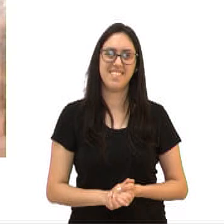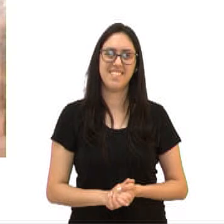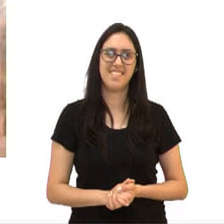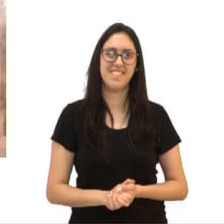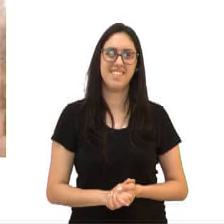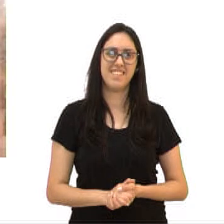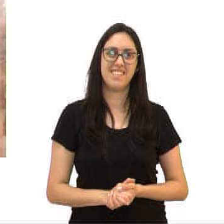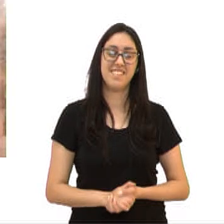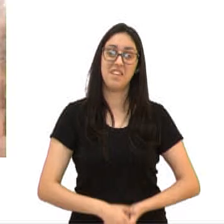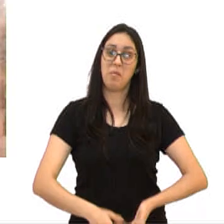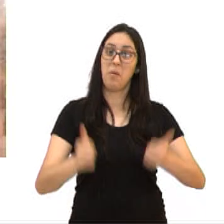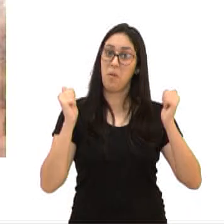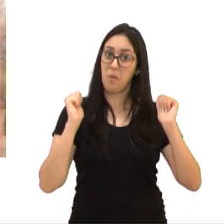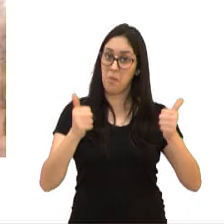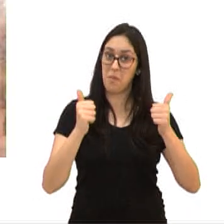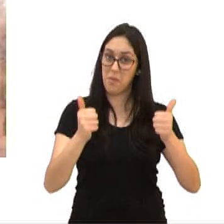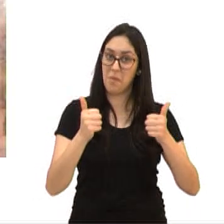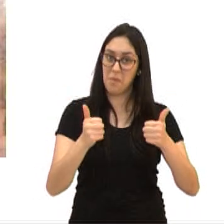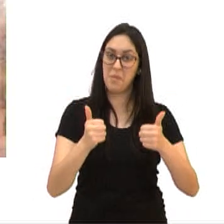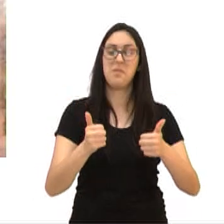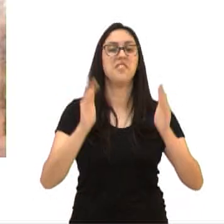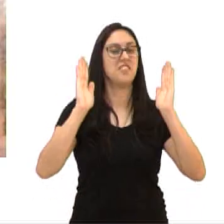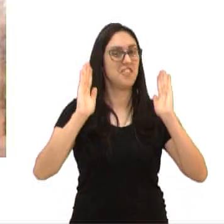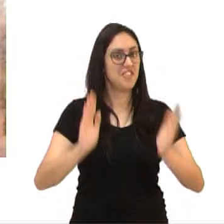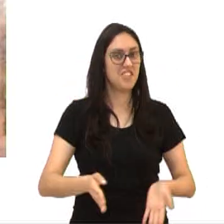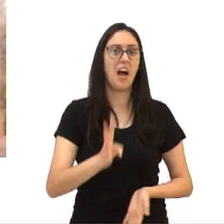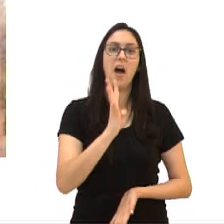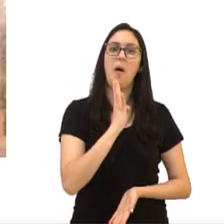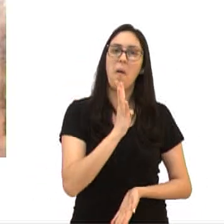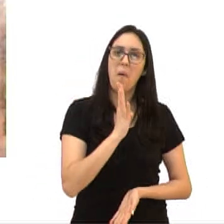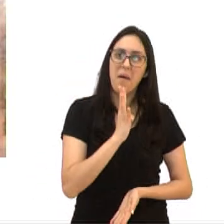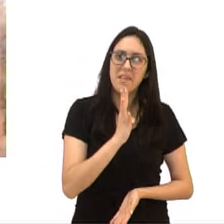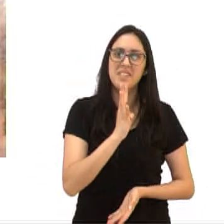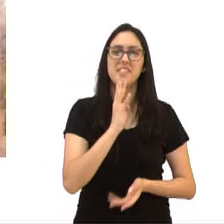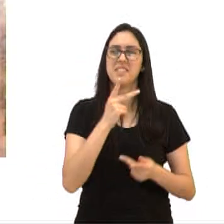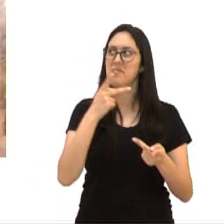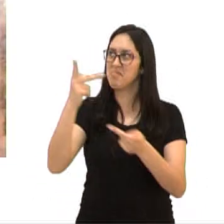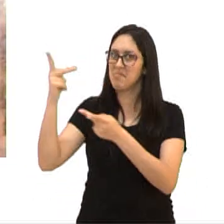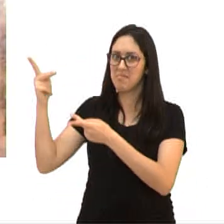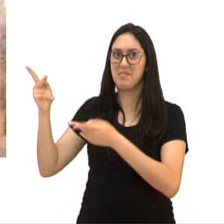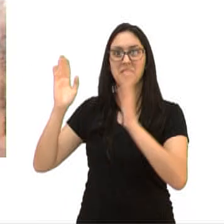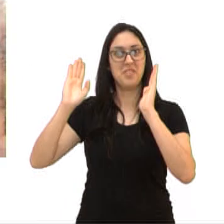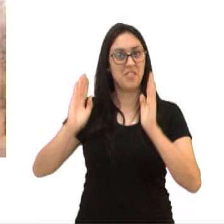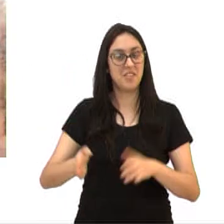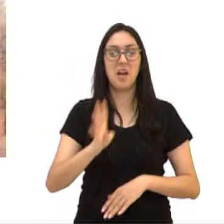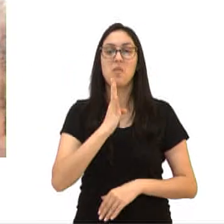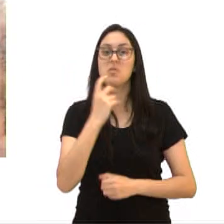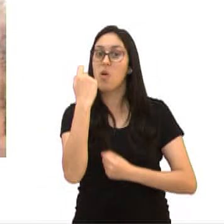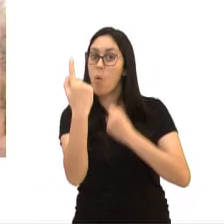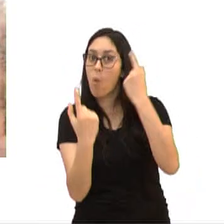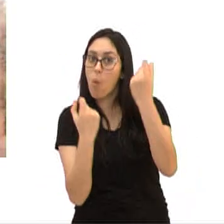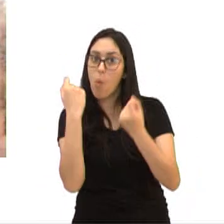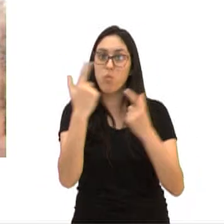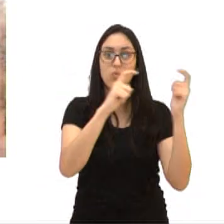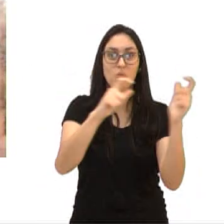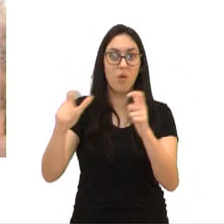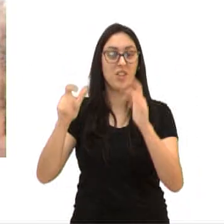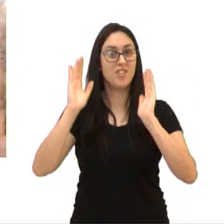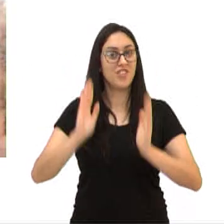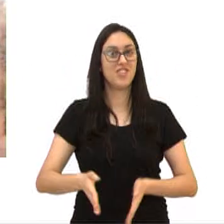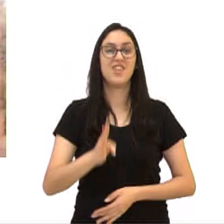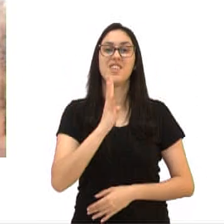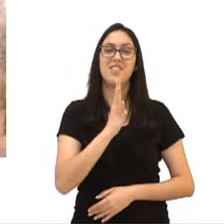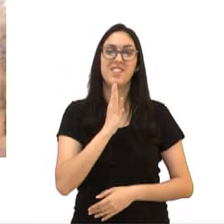Muito bem! Agora que nós já fizemos nosso tour virtual, conhecendo alguns lugares sagrados,